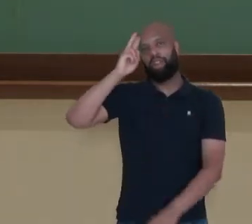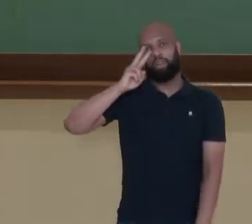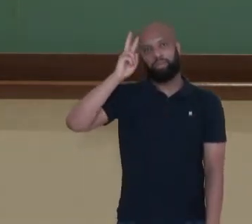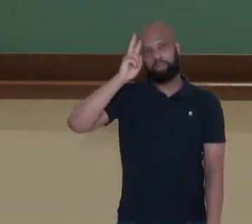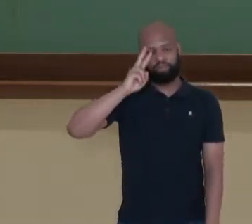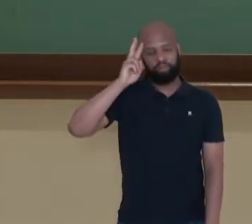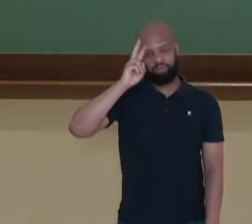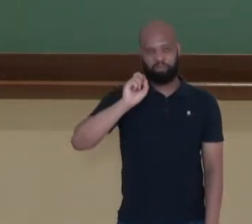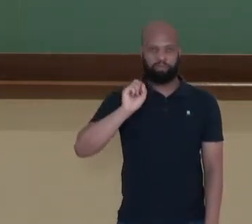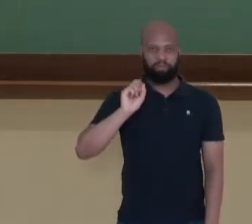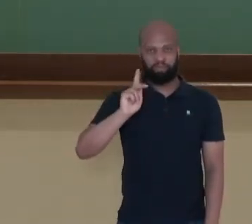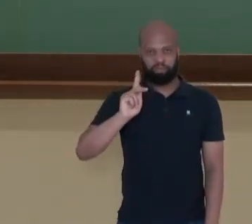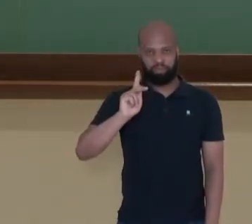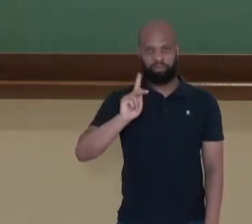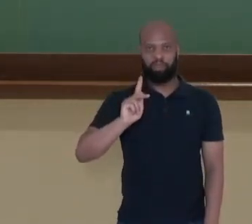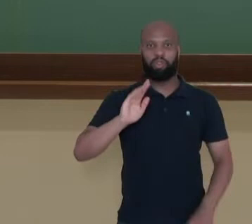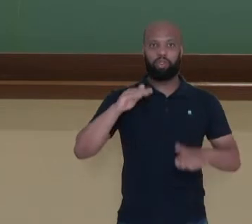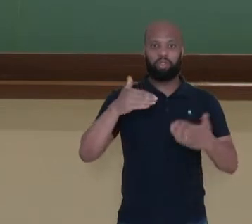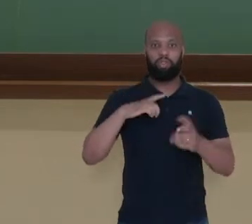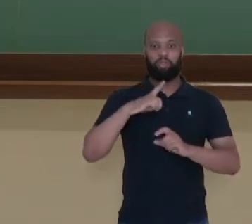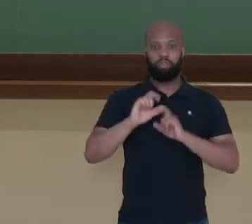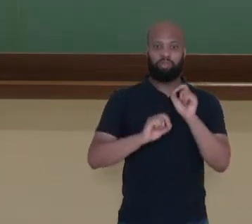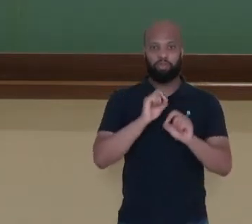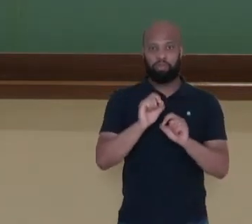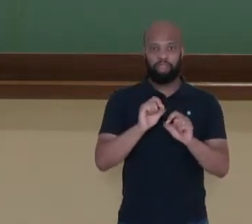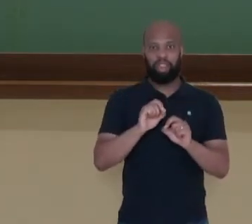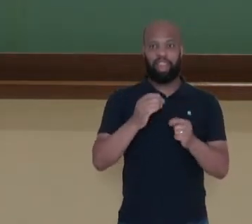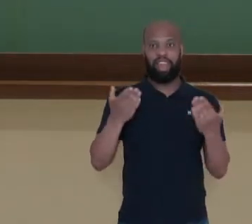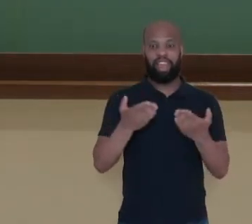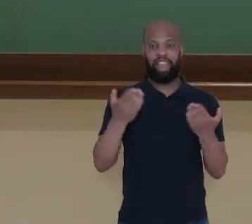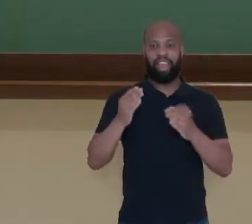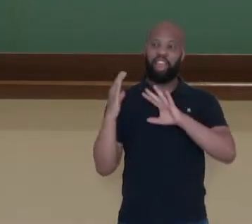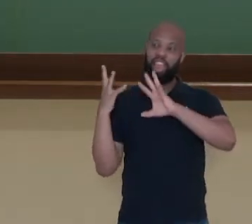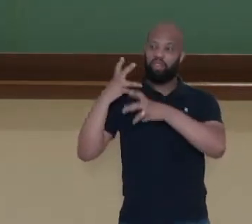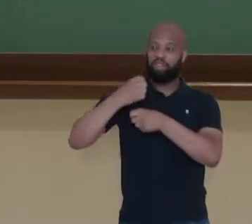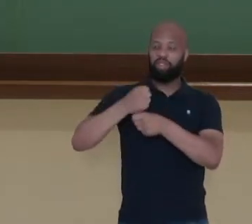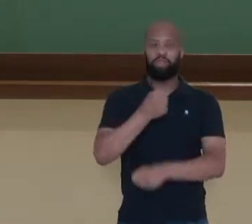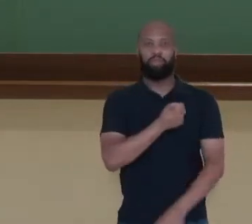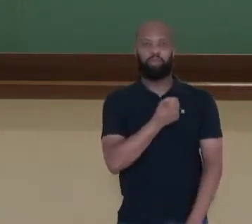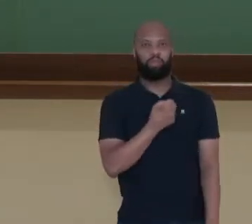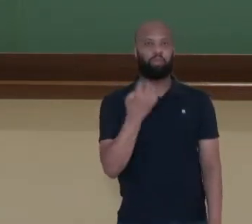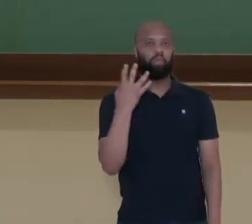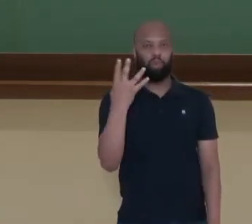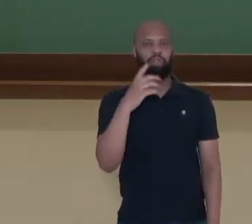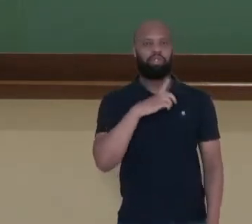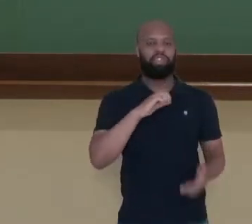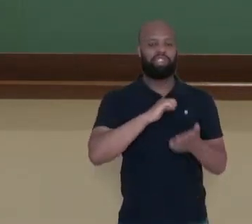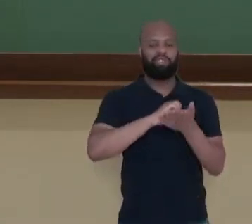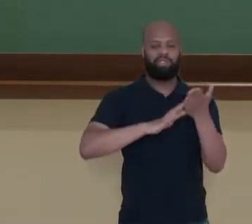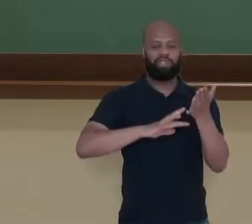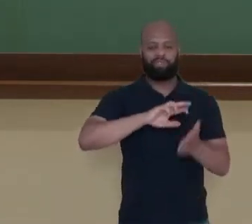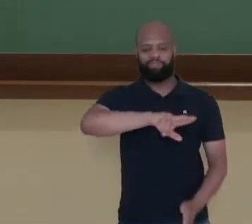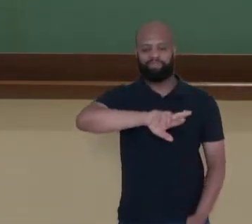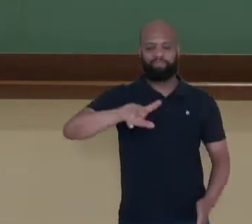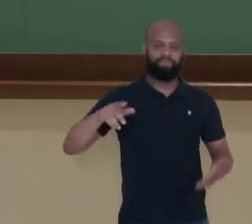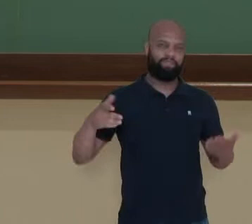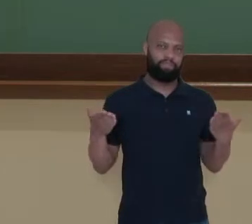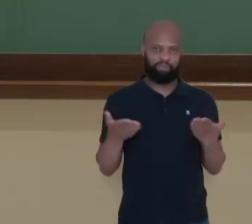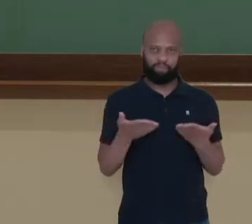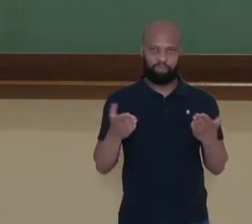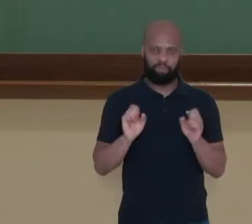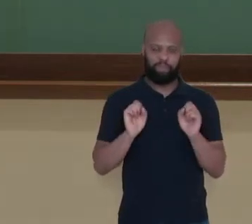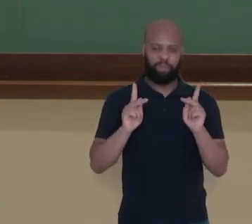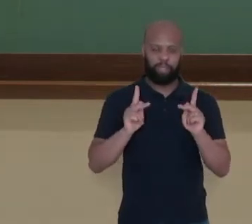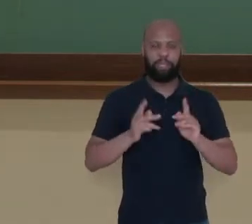famosa R4, esse R de ralar mesmo, porque hoje vai ser uma aula mais de exercício, uma aula um pouquinho mais pegada aí. Beleza,